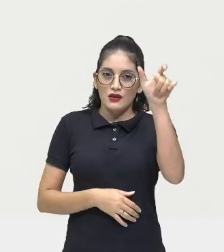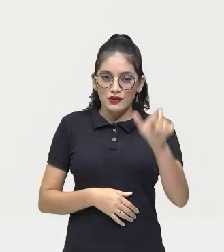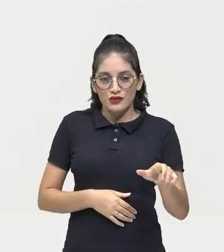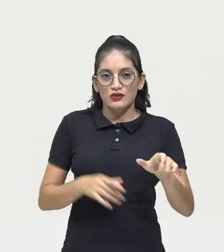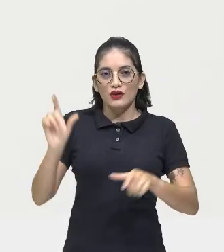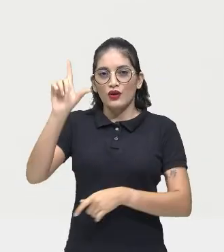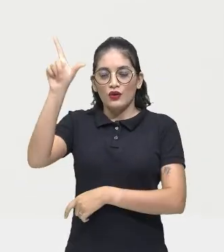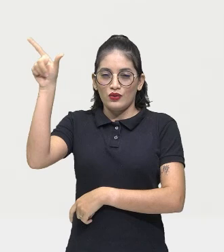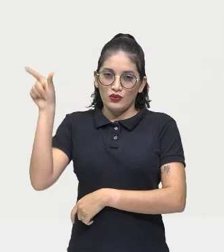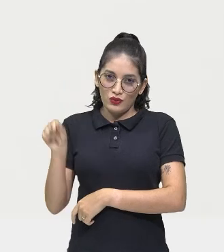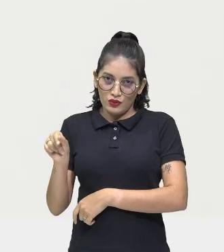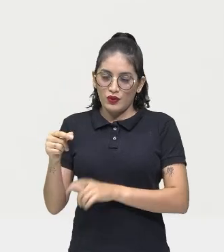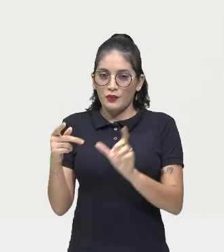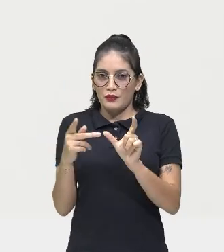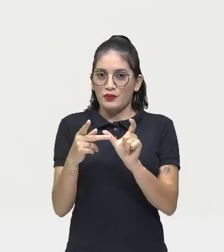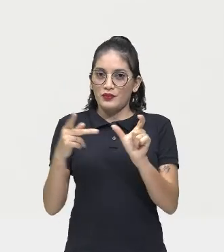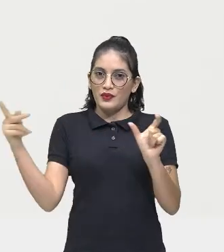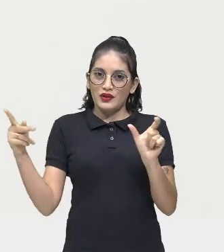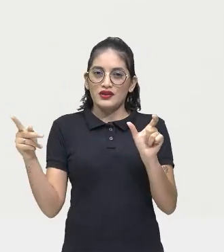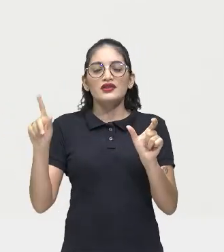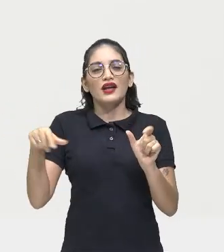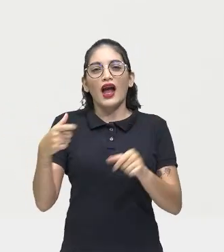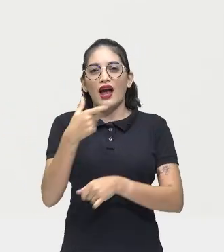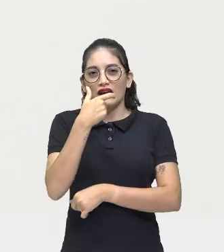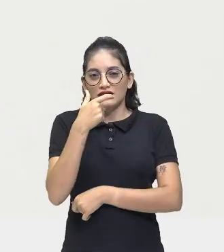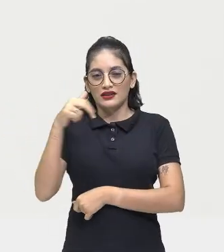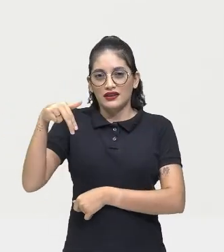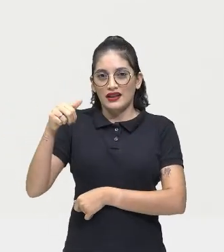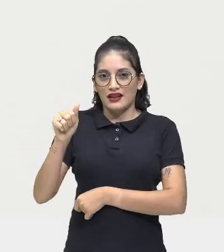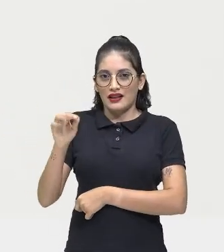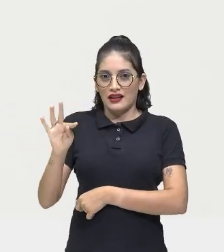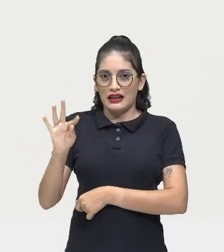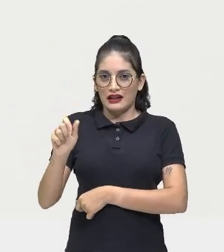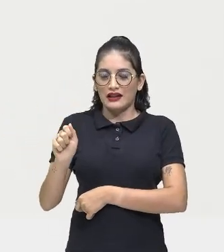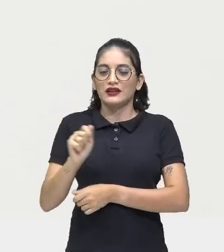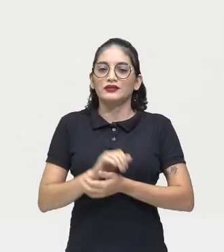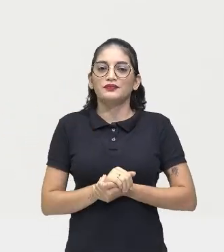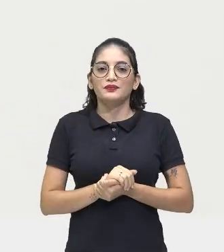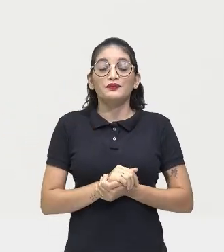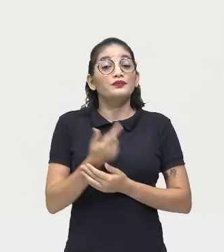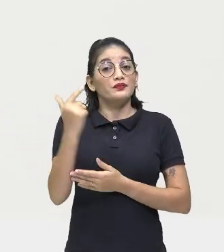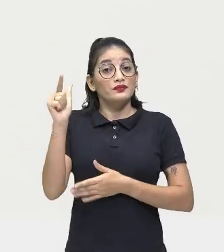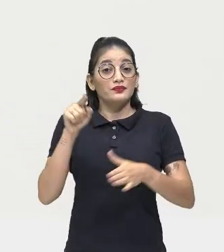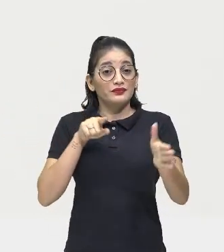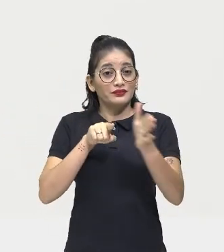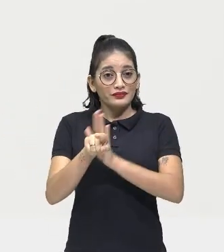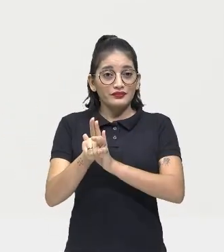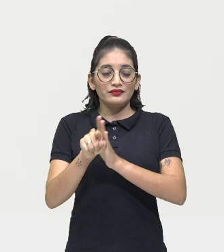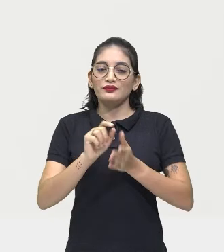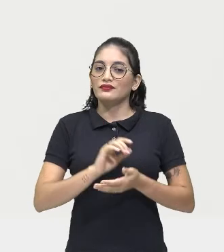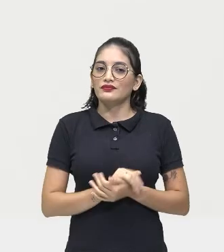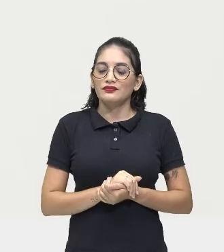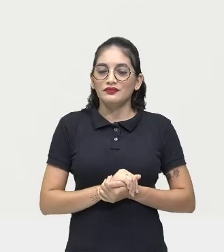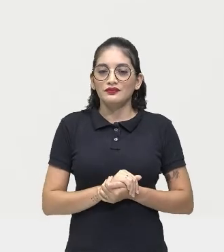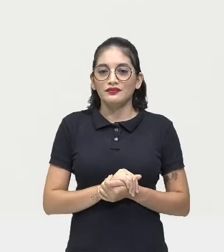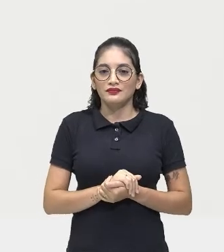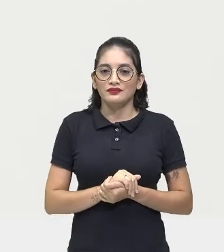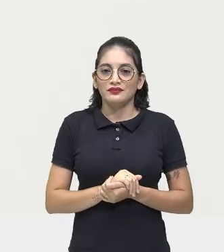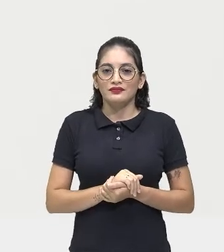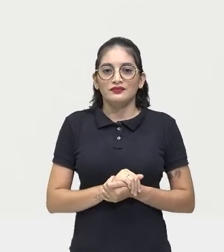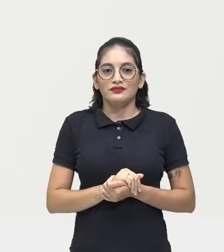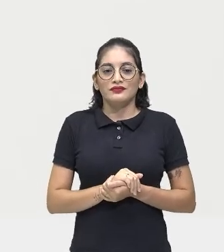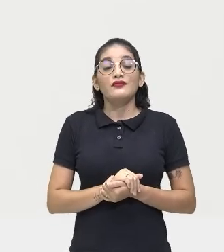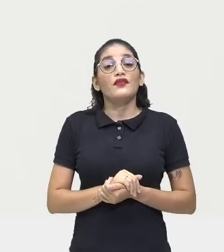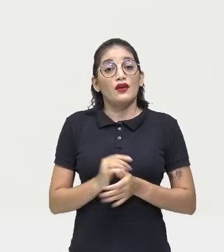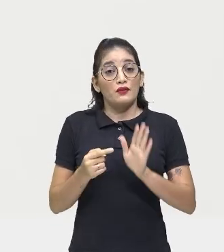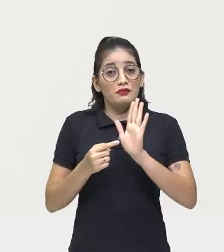o predicativo do sujeito, um biscoito de nata. Próxima questão, nós temos aqui, confirmando